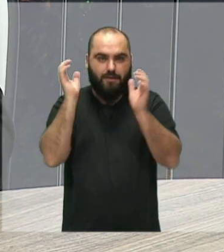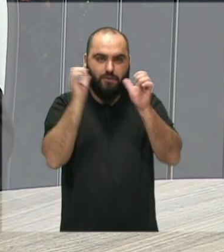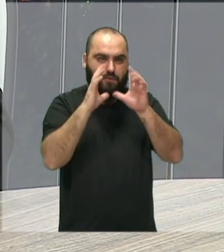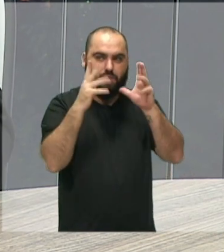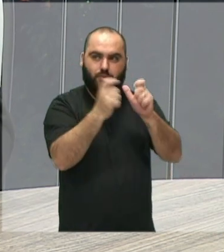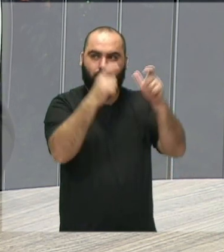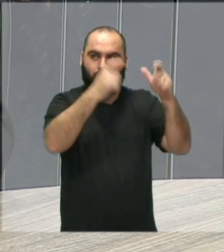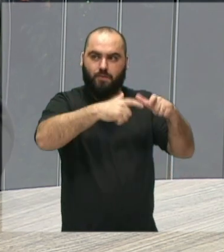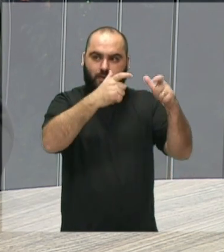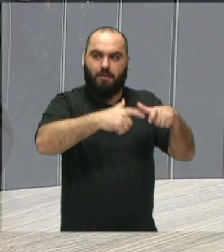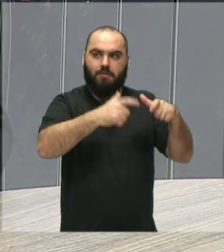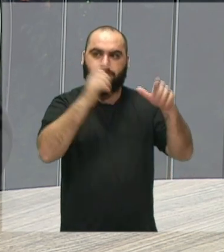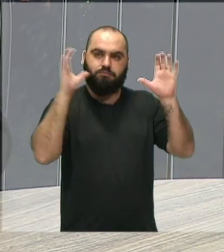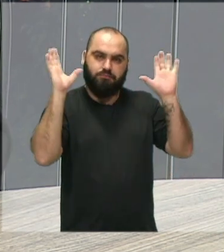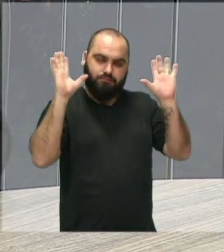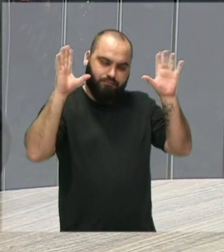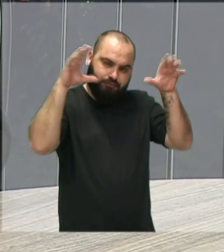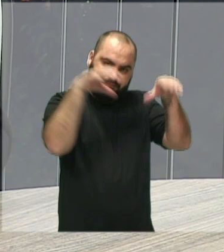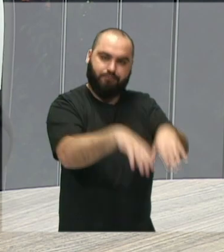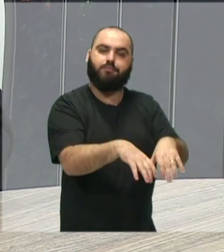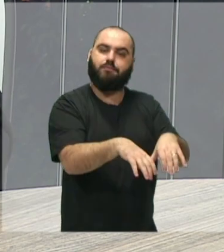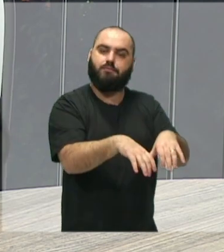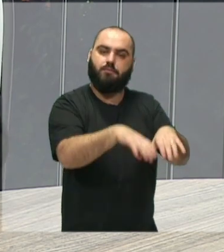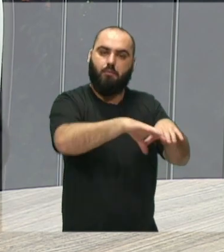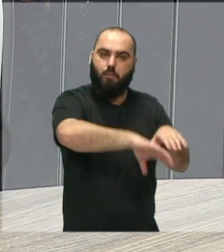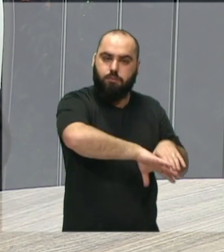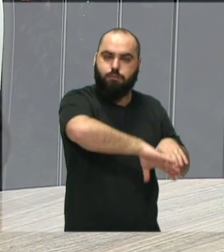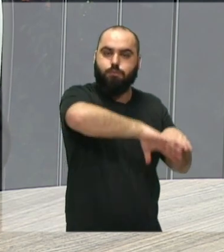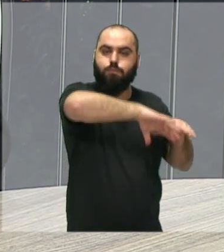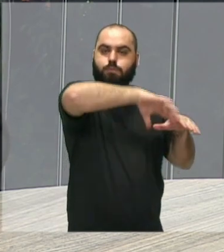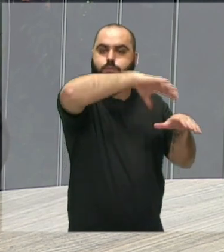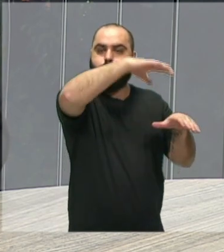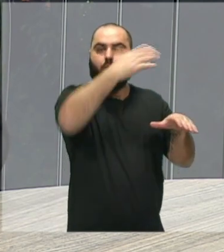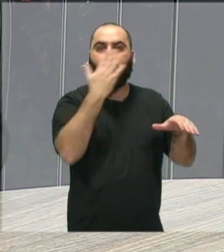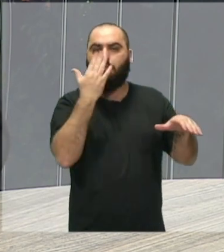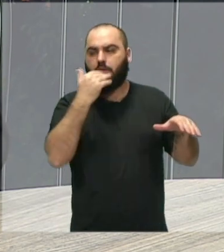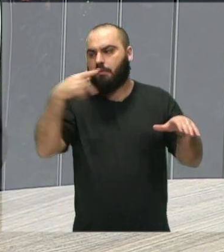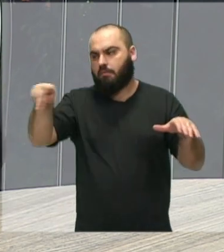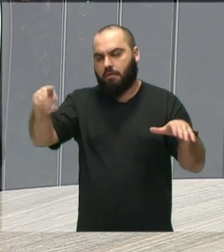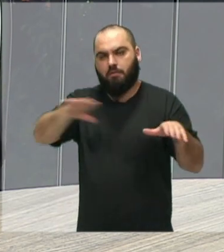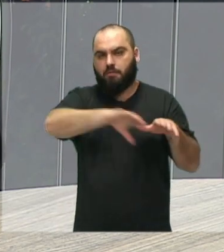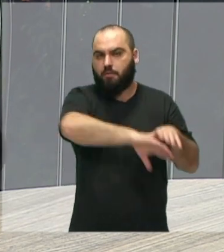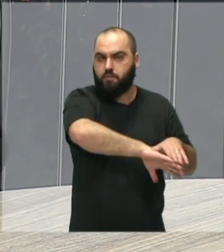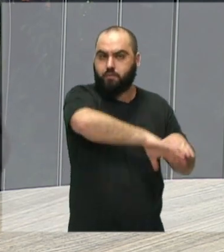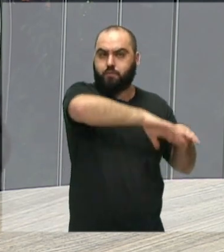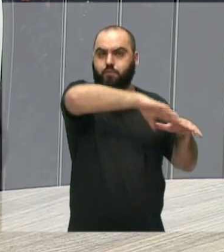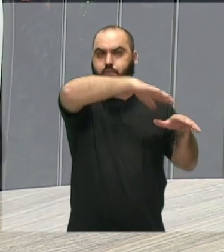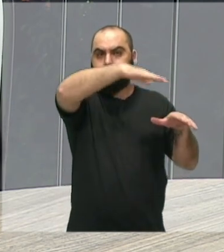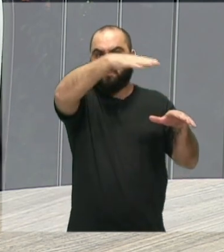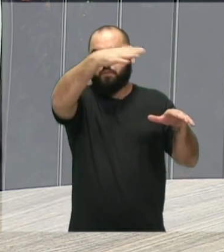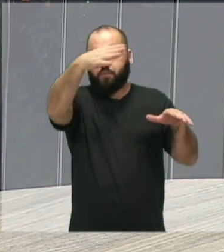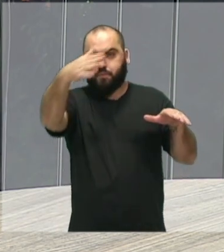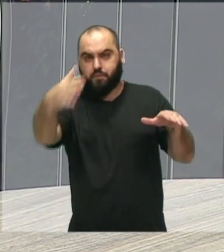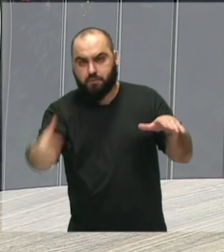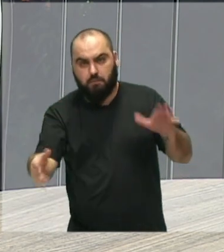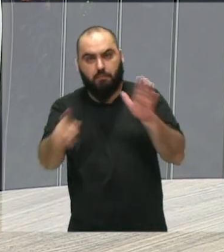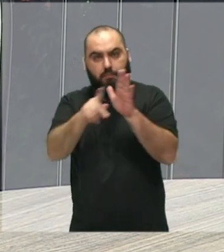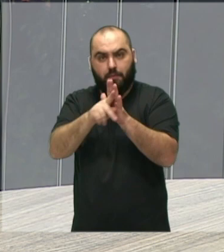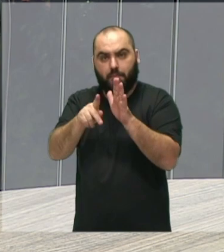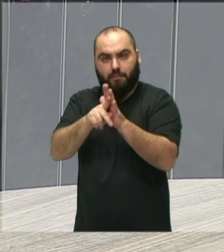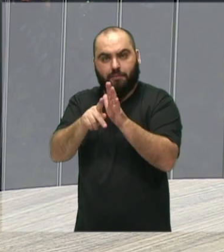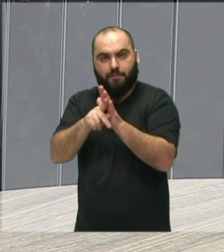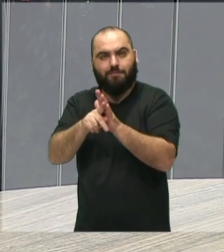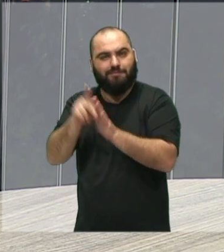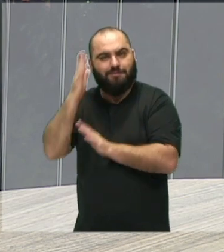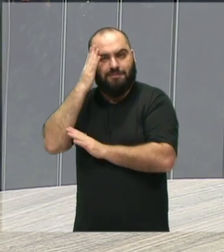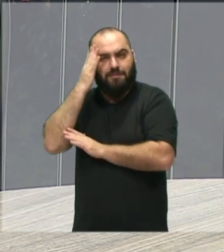que né, traz essa questão de ser amontoado pela própria alimentação deles, né? Então, de moluscos e tudo mais. Mas